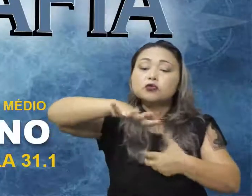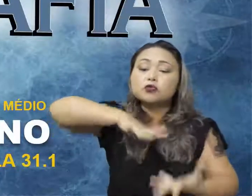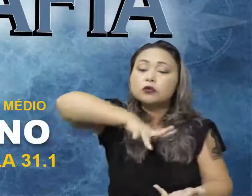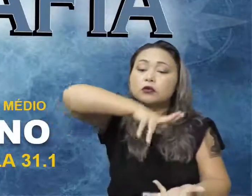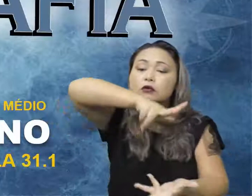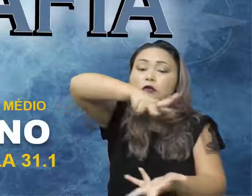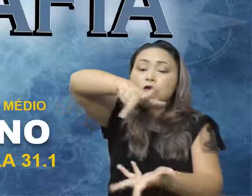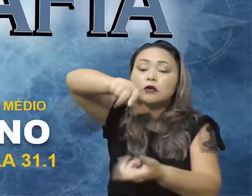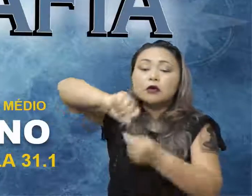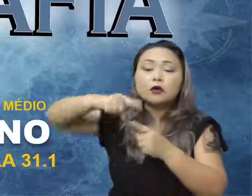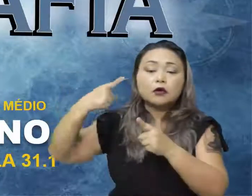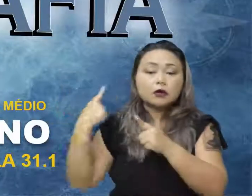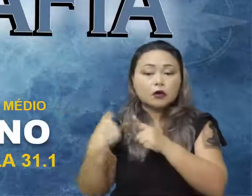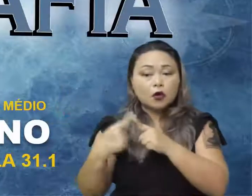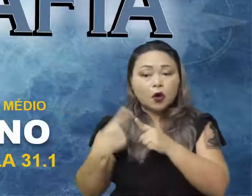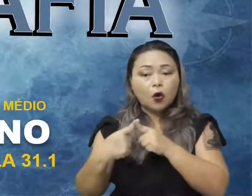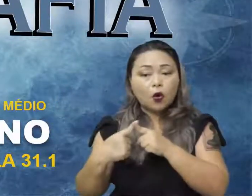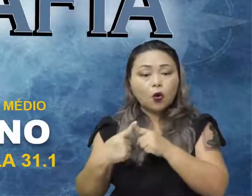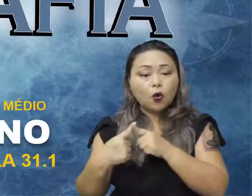certo? Portanto,